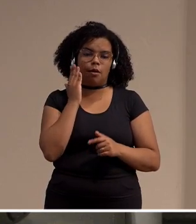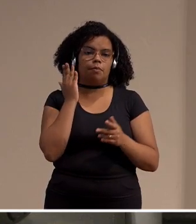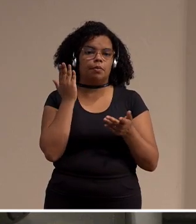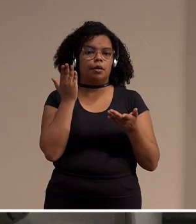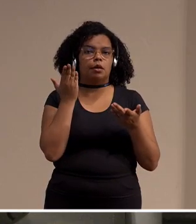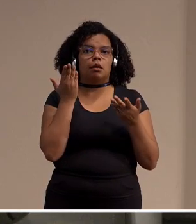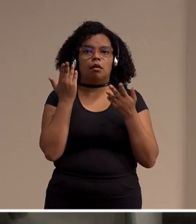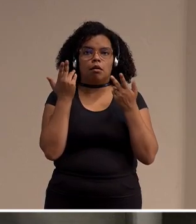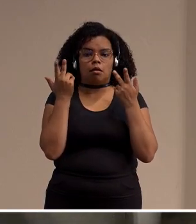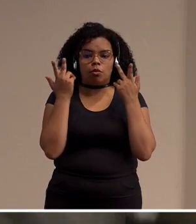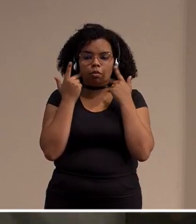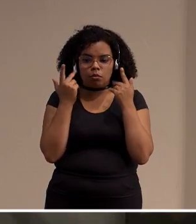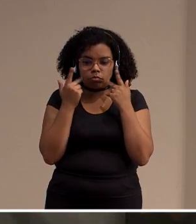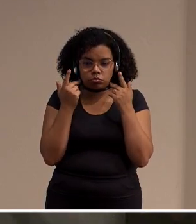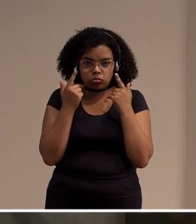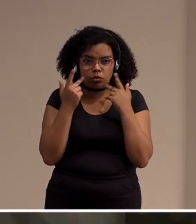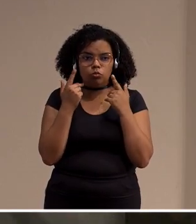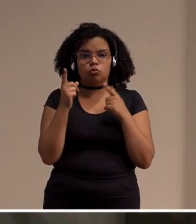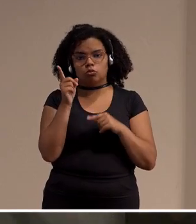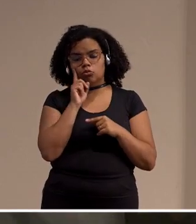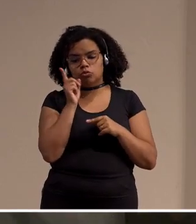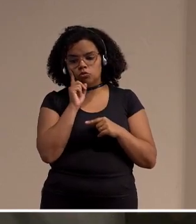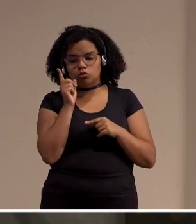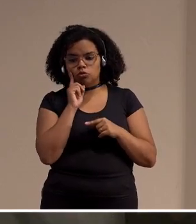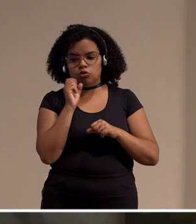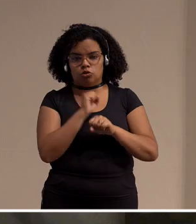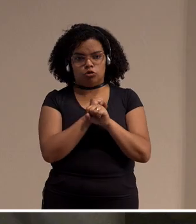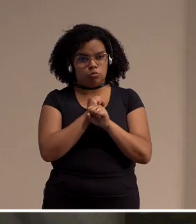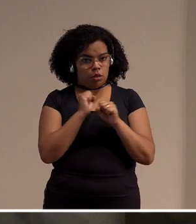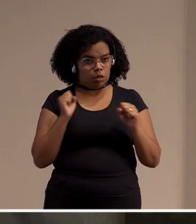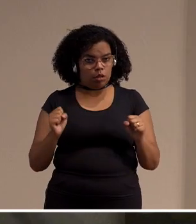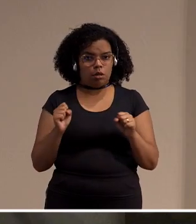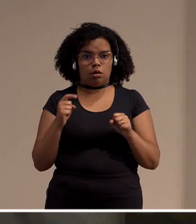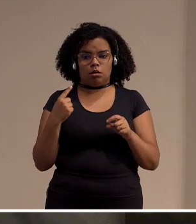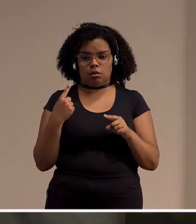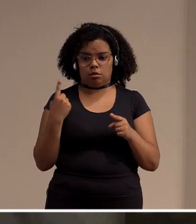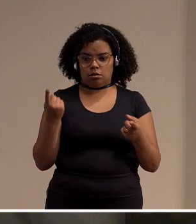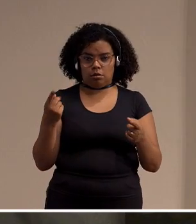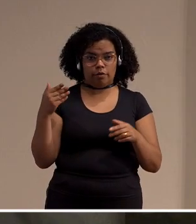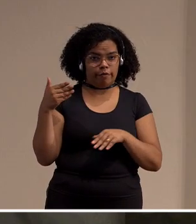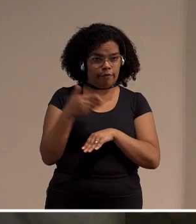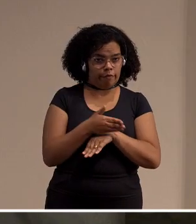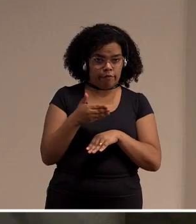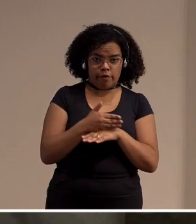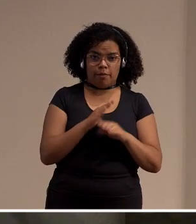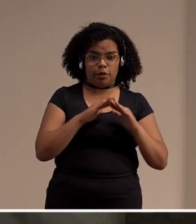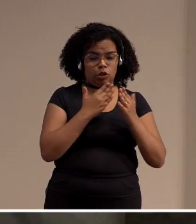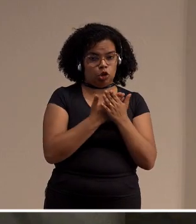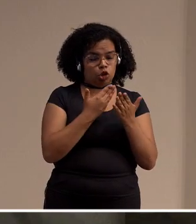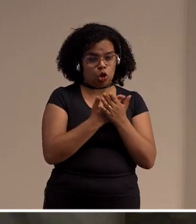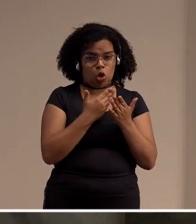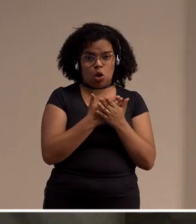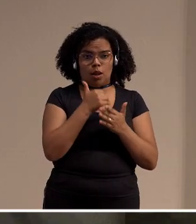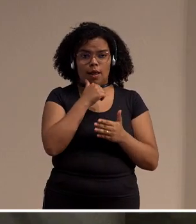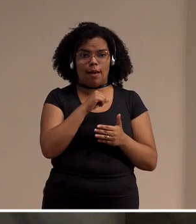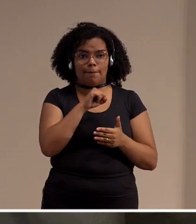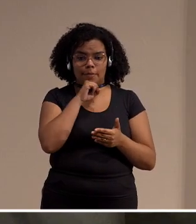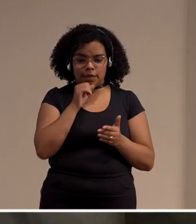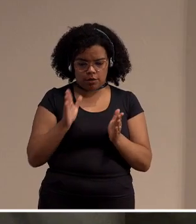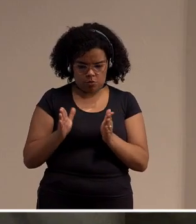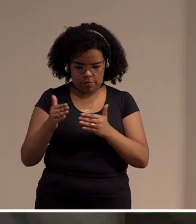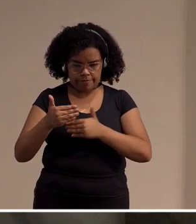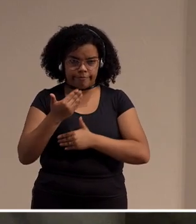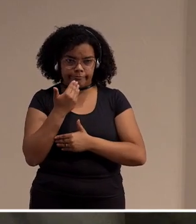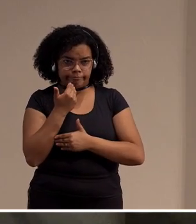Então, todo dia de manhã, quando o Dangue Boy vai para a escola, porque ele estuda como uma criança normal, né? A mãe dá uma marmita para